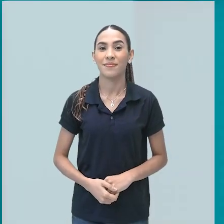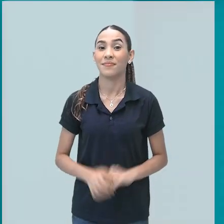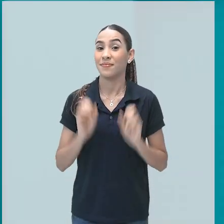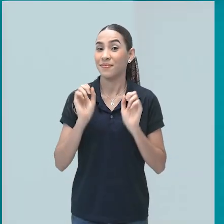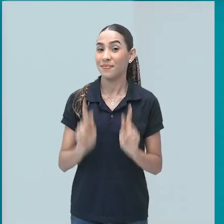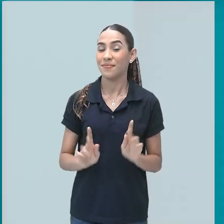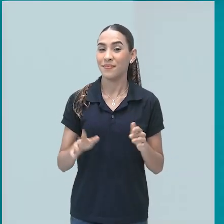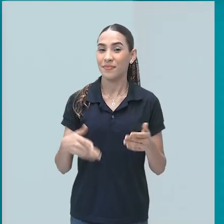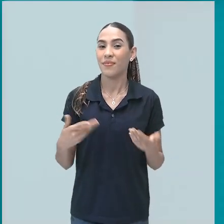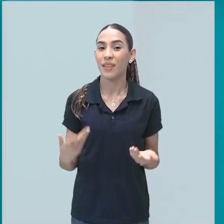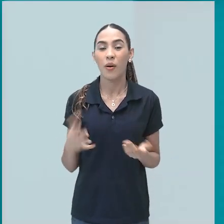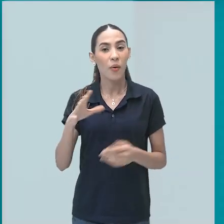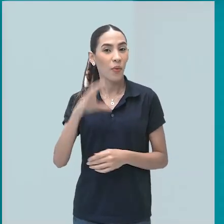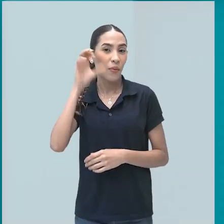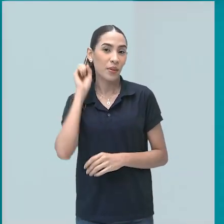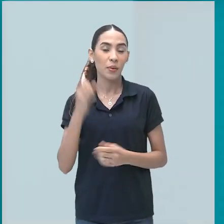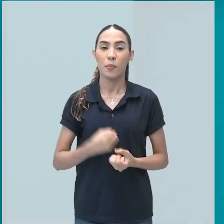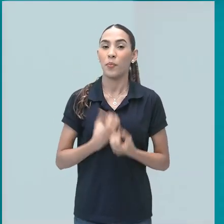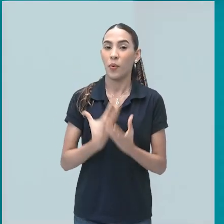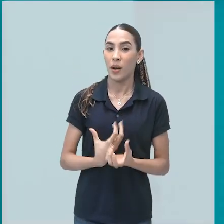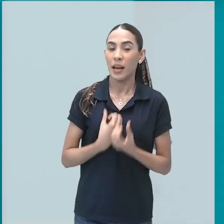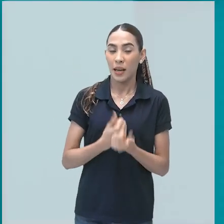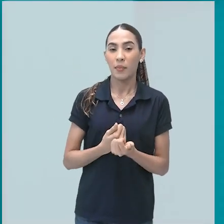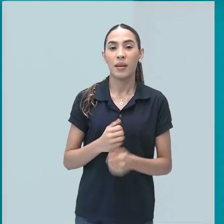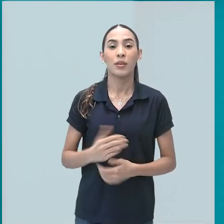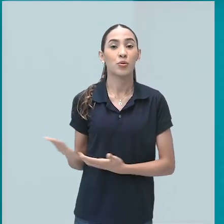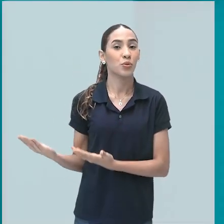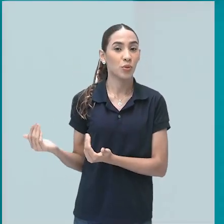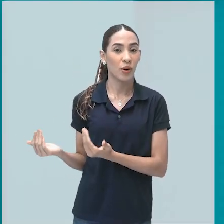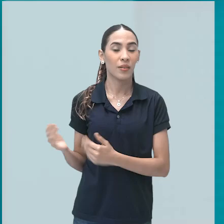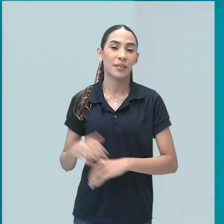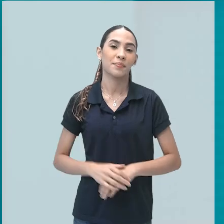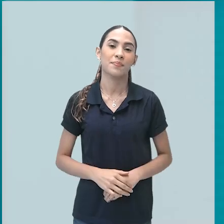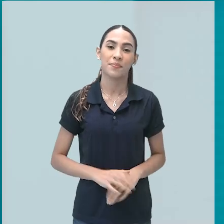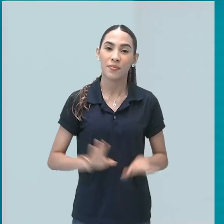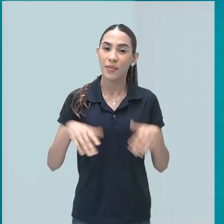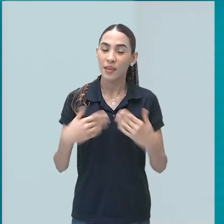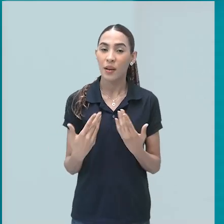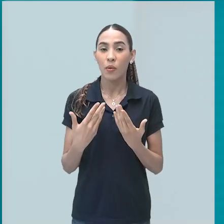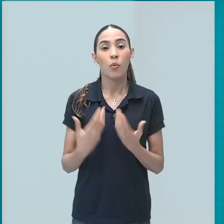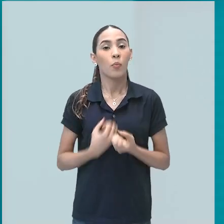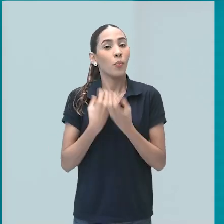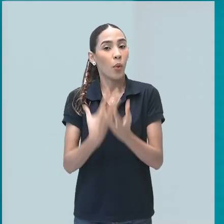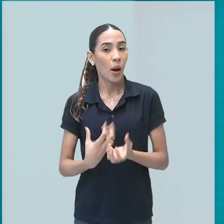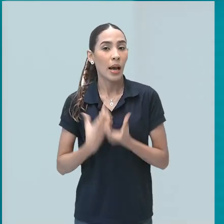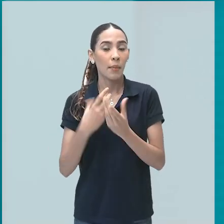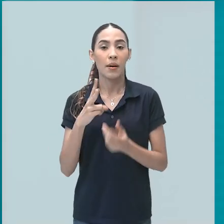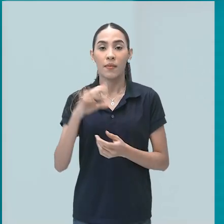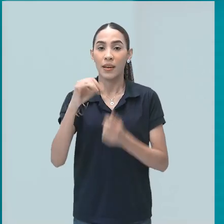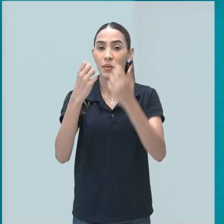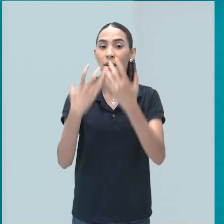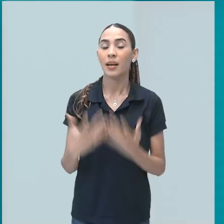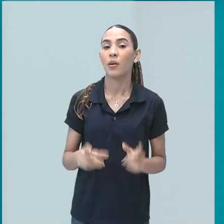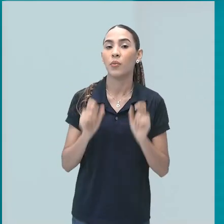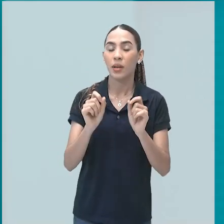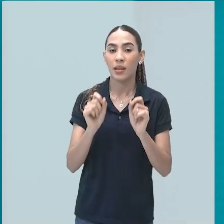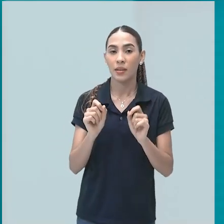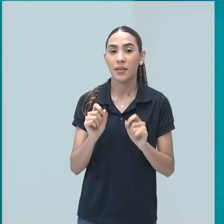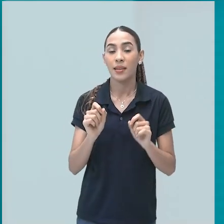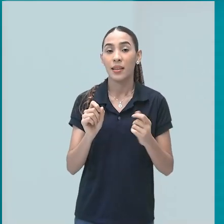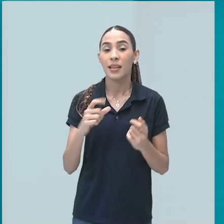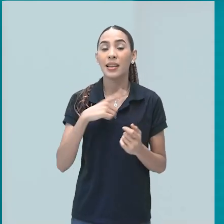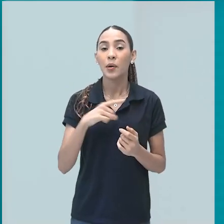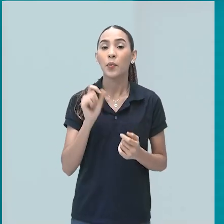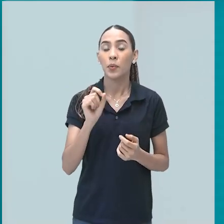Muito bem, então acabamos de ouvir o poema O Adolescente. Observem que este poema trata, ou seja, ele vai